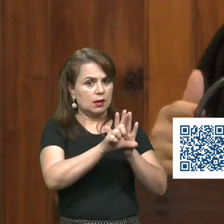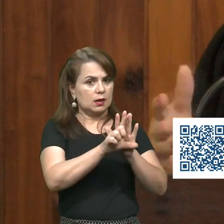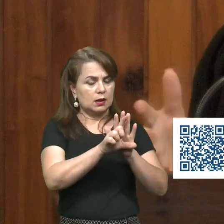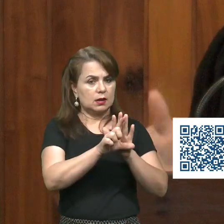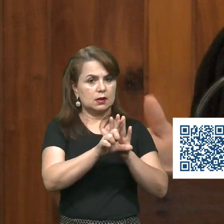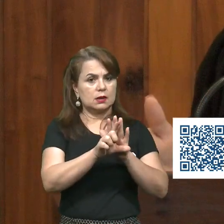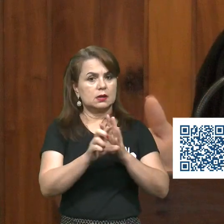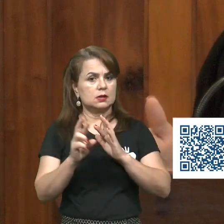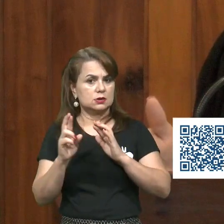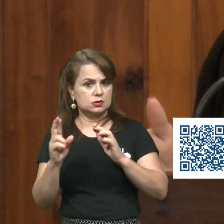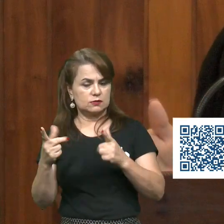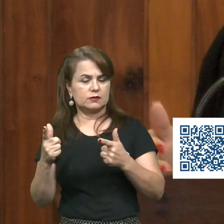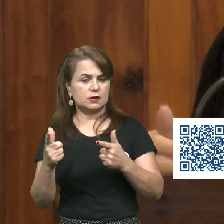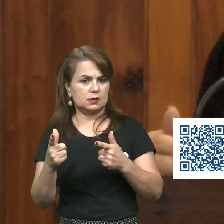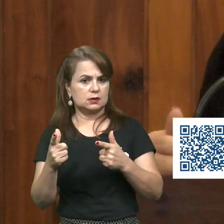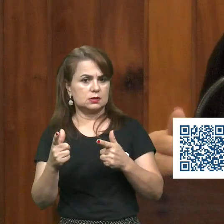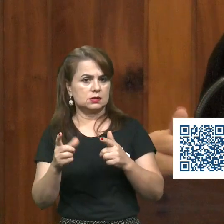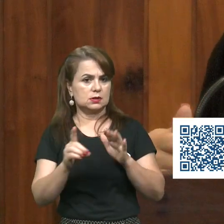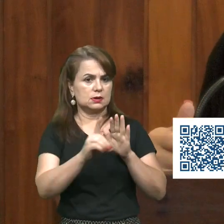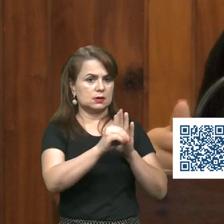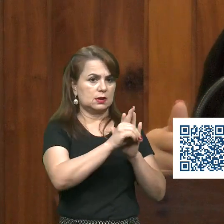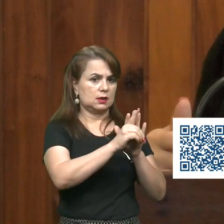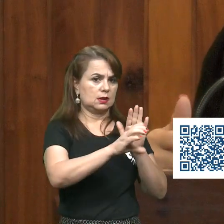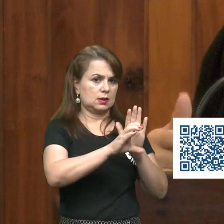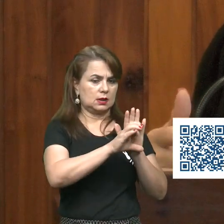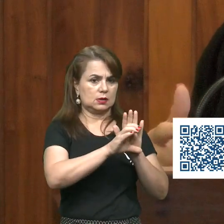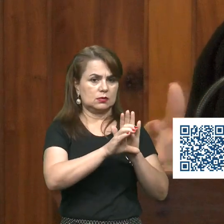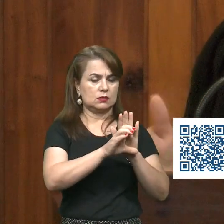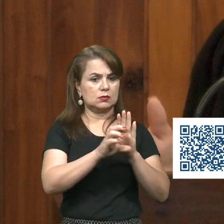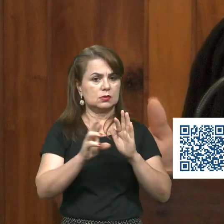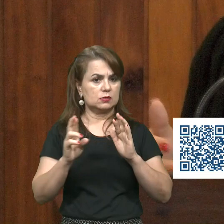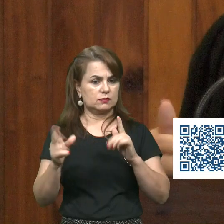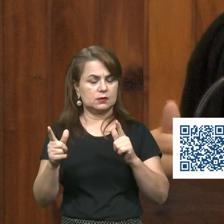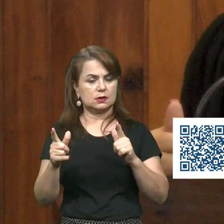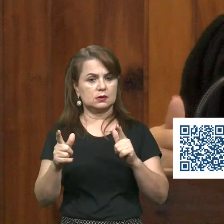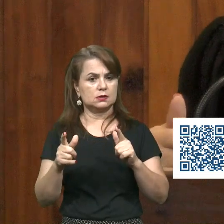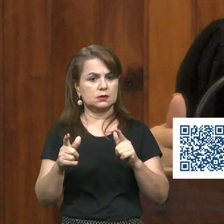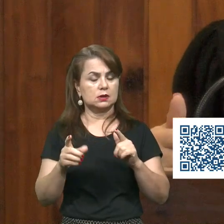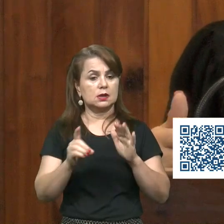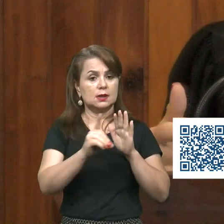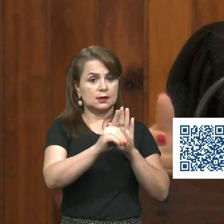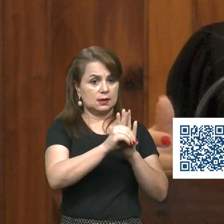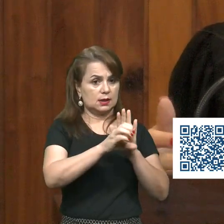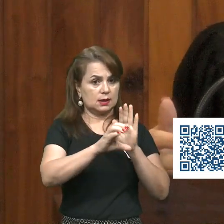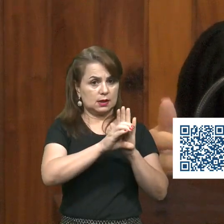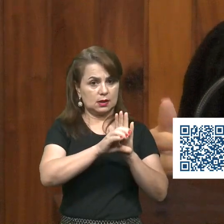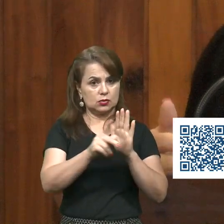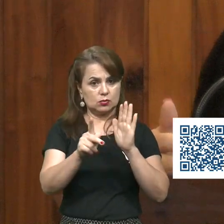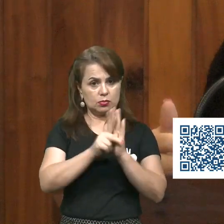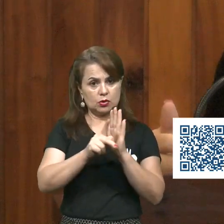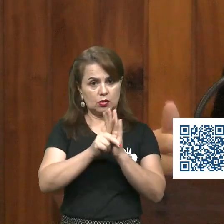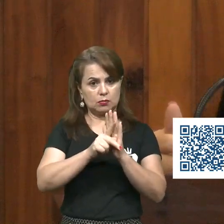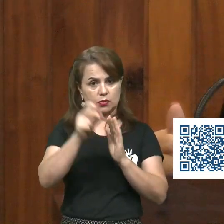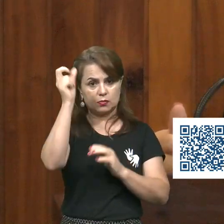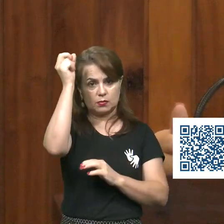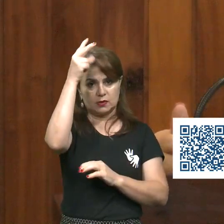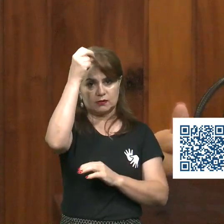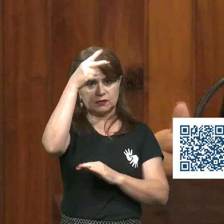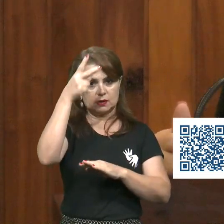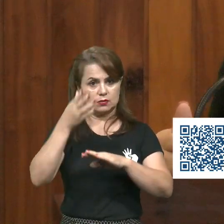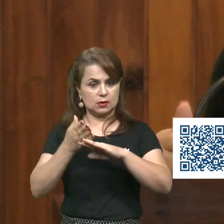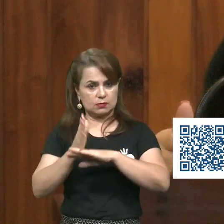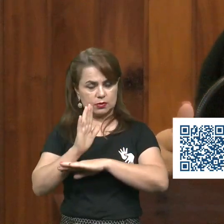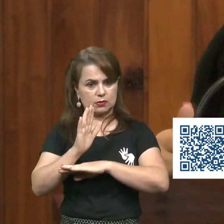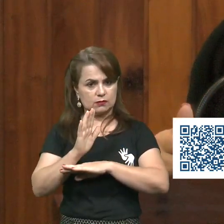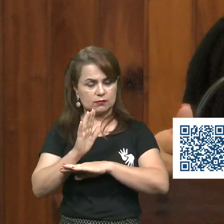não aprovamos decreto, então é uma prerrogativa do senhor prefeito fazer o decreto, e no caso aqui, esse decreto,